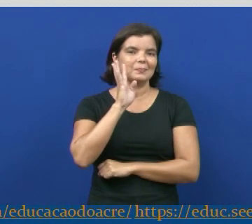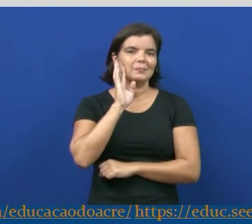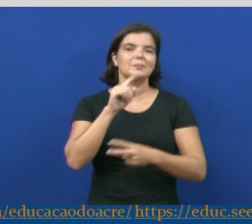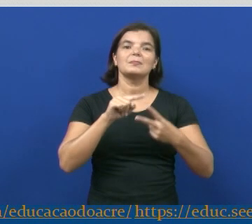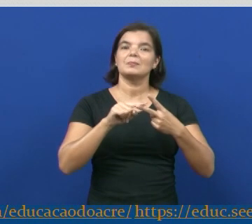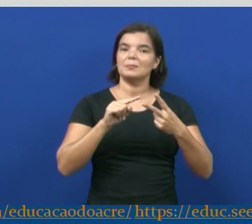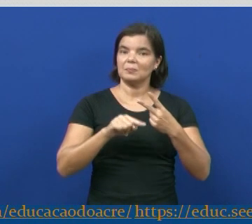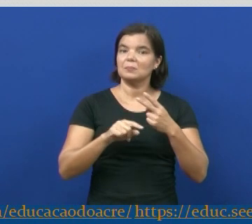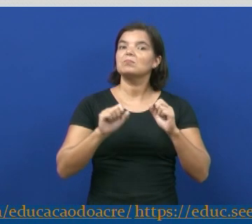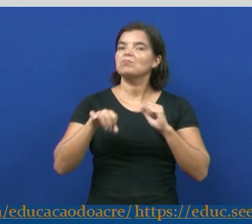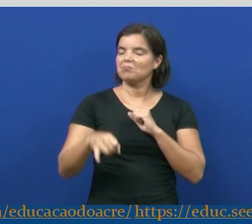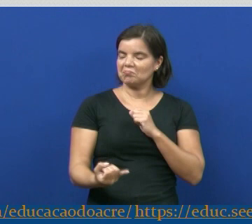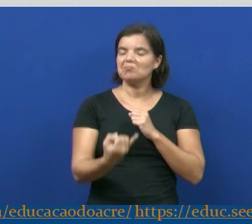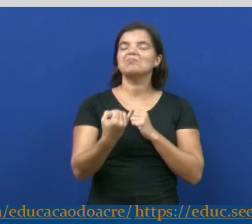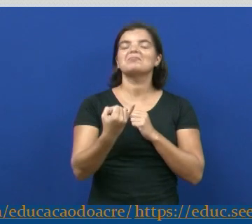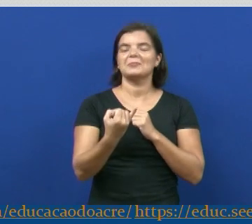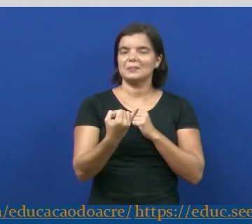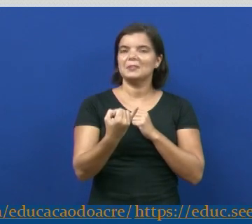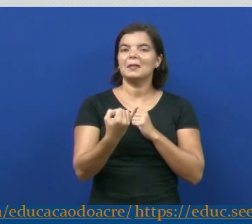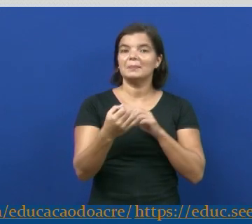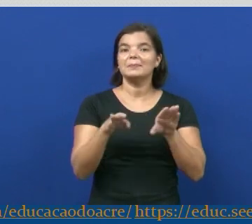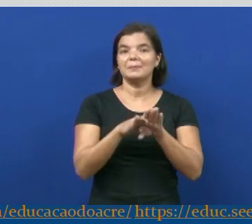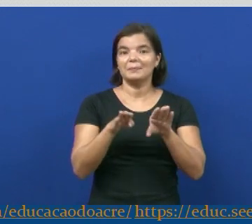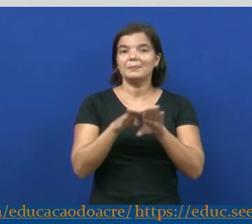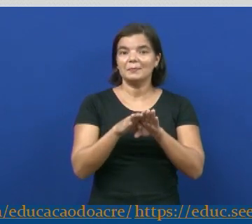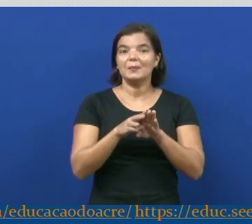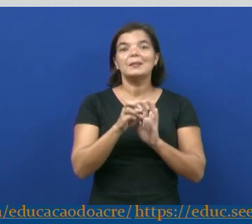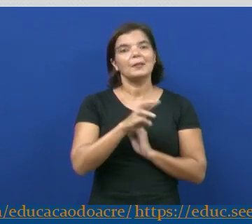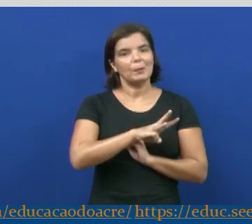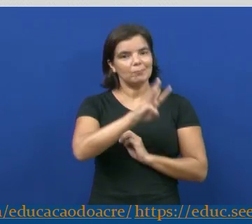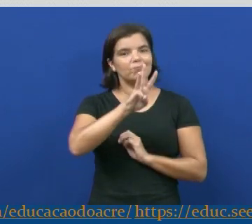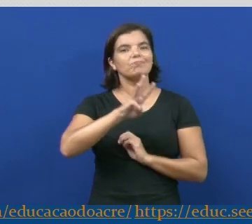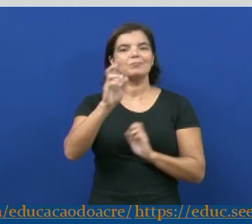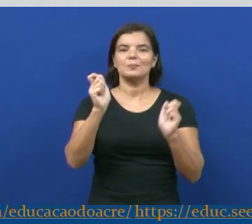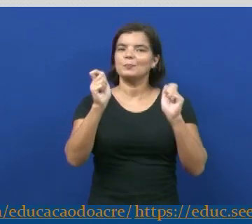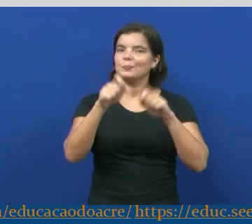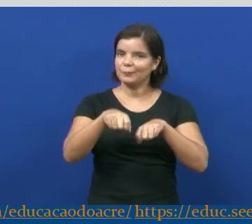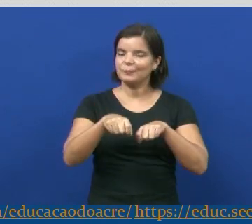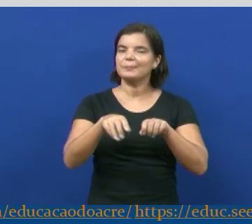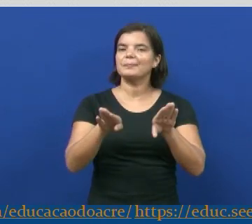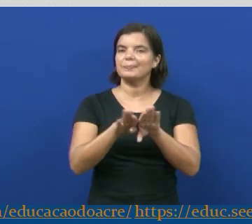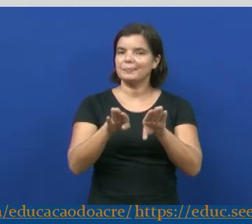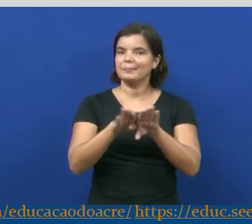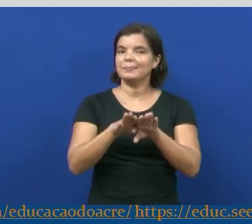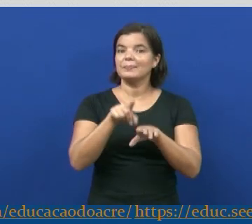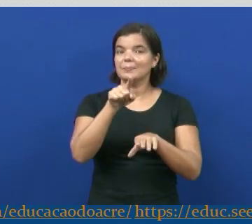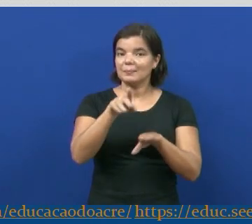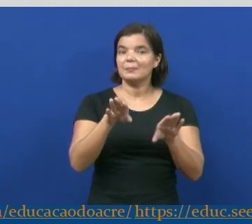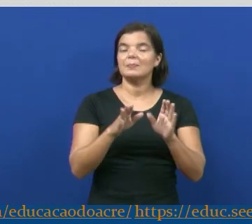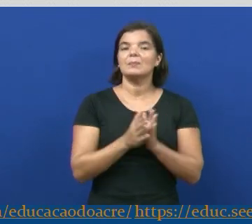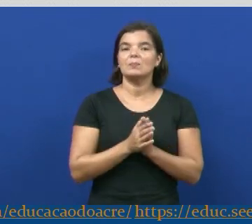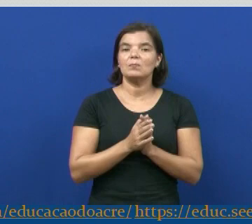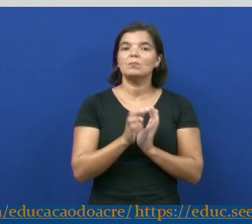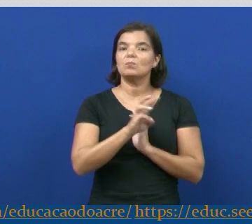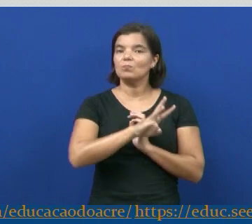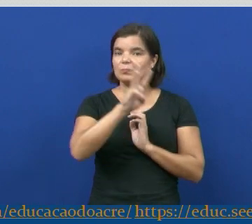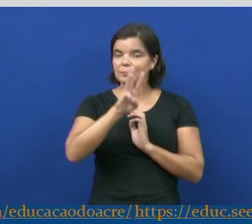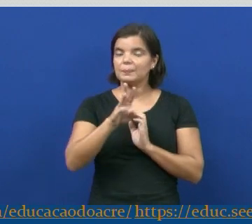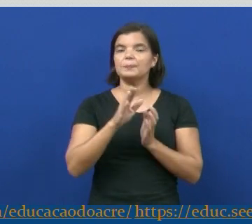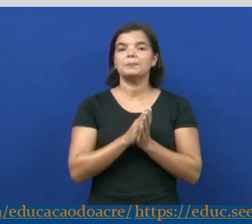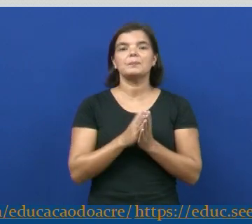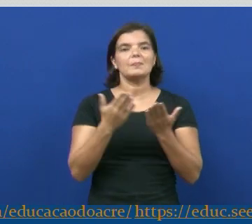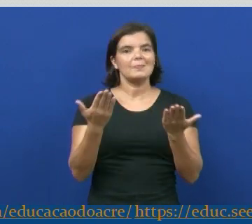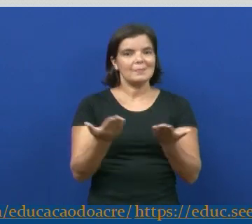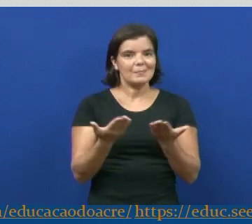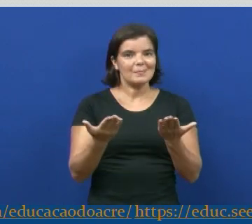2 filmes, vocês vão aproveitar bastante, tá? E tá lá na plataforma disponível, vai estar na plataforma disponível para vocês, tá? Na plataforma Eduque.